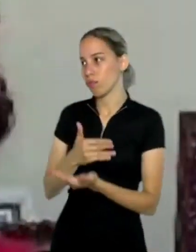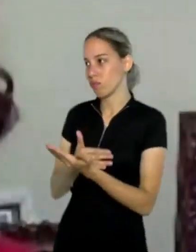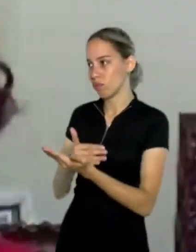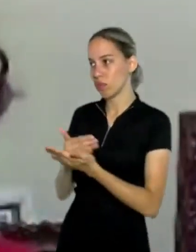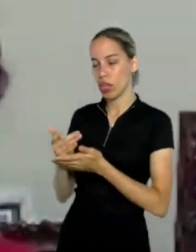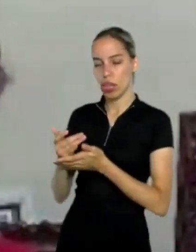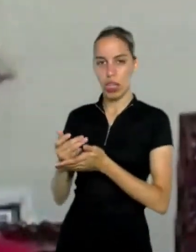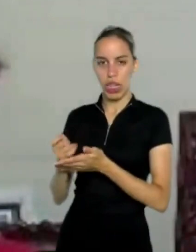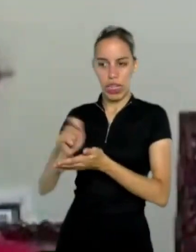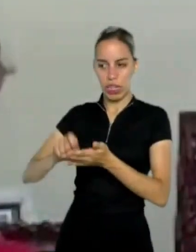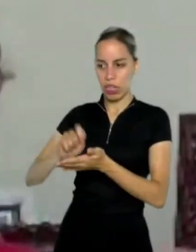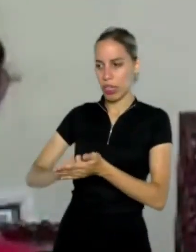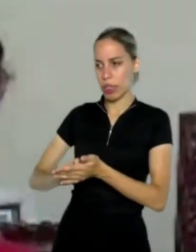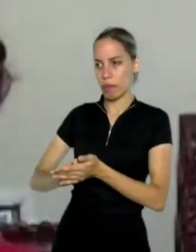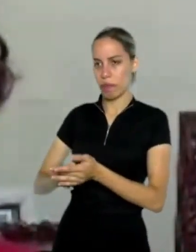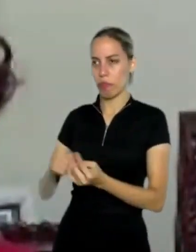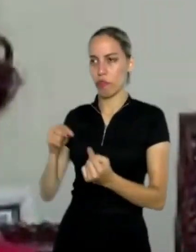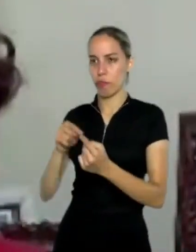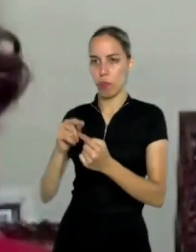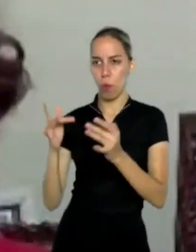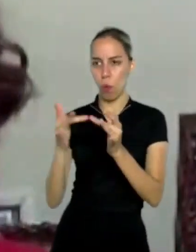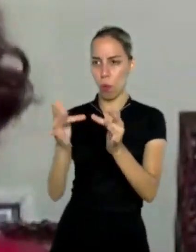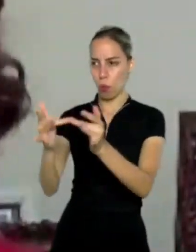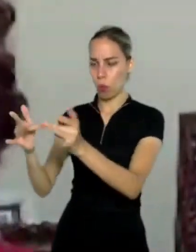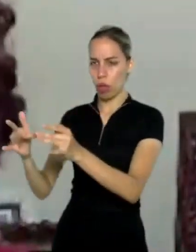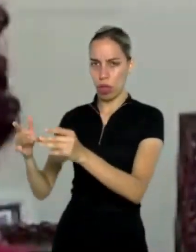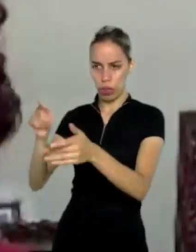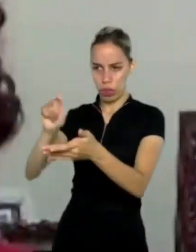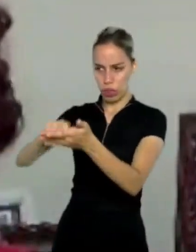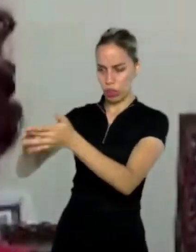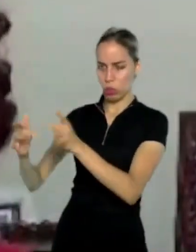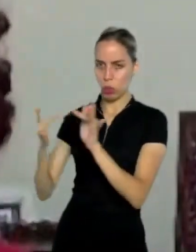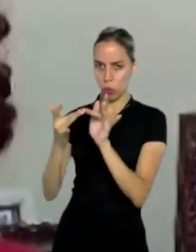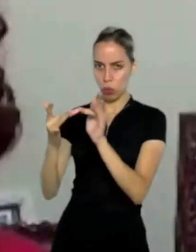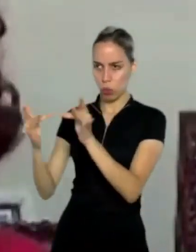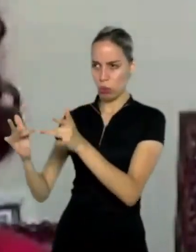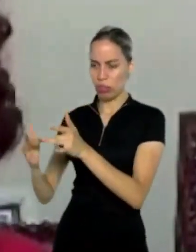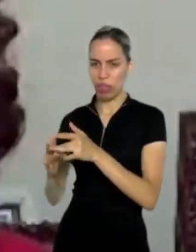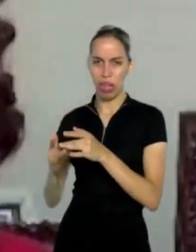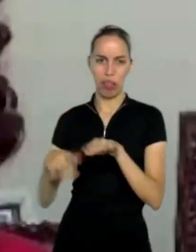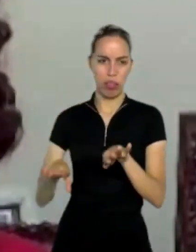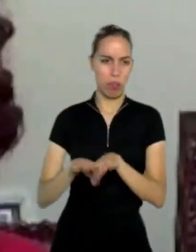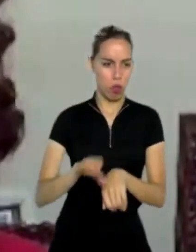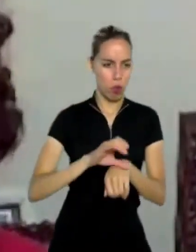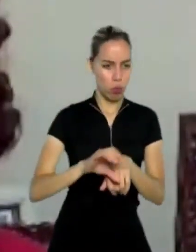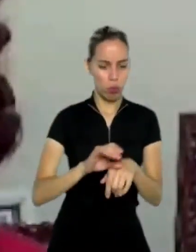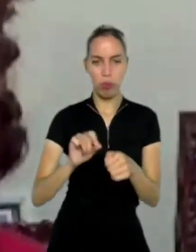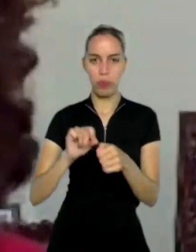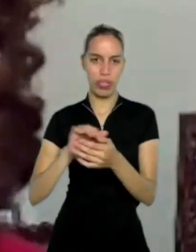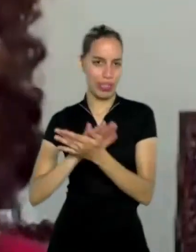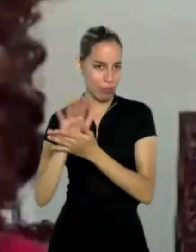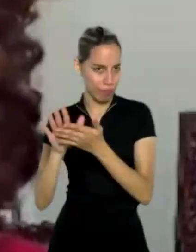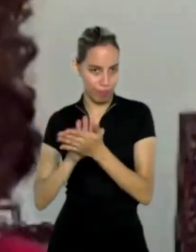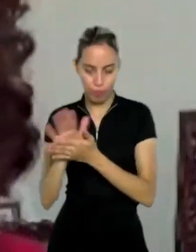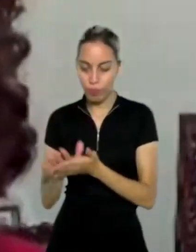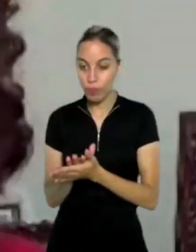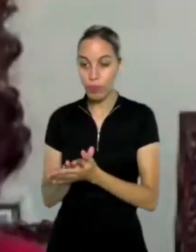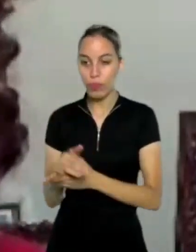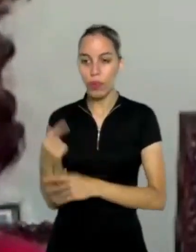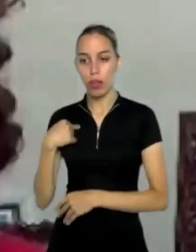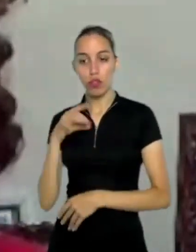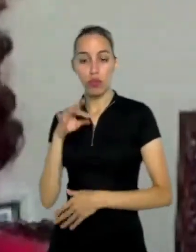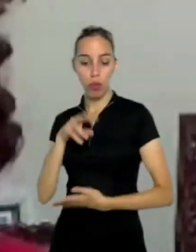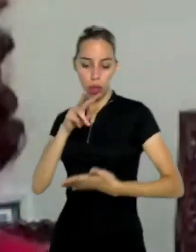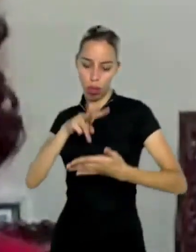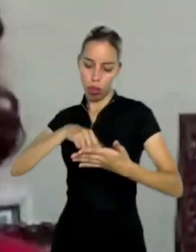contato ainda com escritor, não tinha feito nenhum curso, nem nada, então eu como era leitora